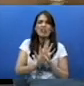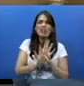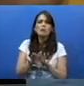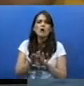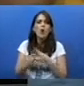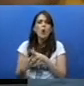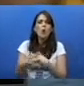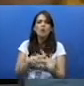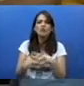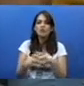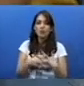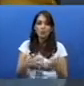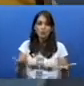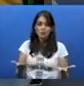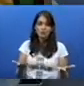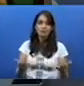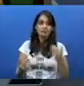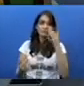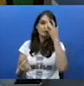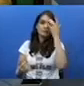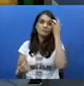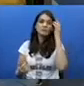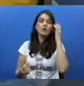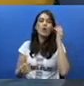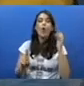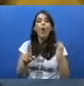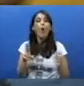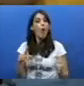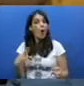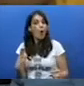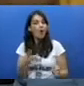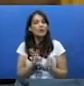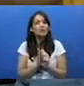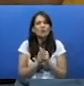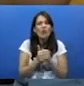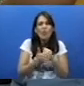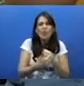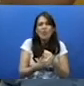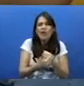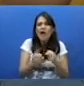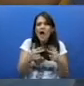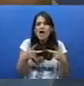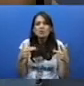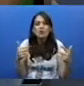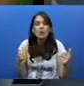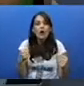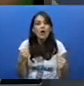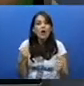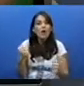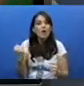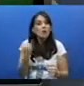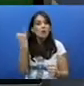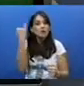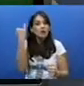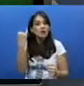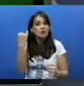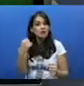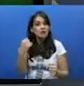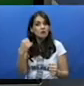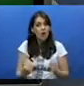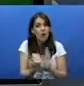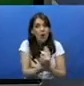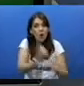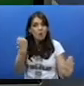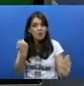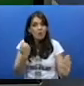né? Ou a omissão de partes importantes da história. Às vezes você sabe o que você quer escrever, mas se